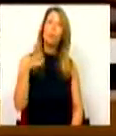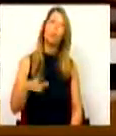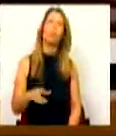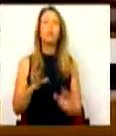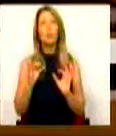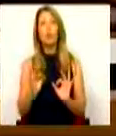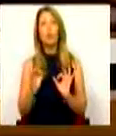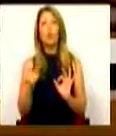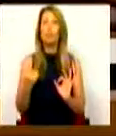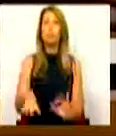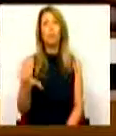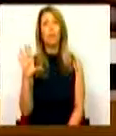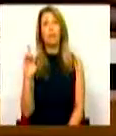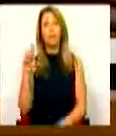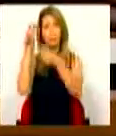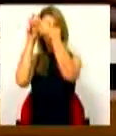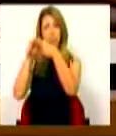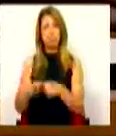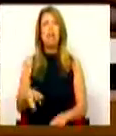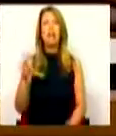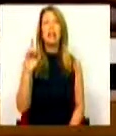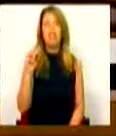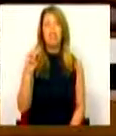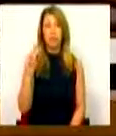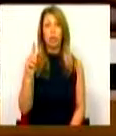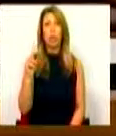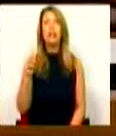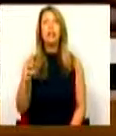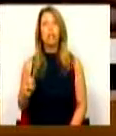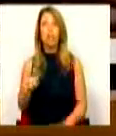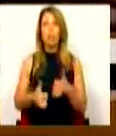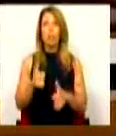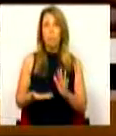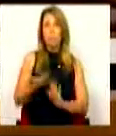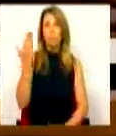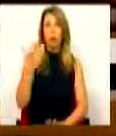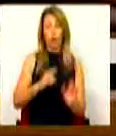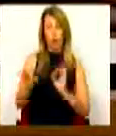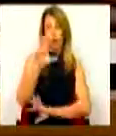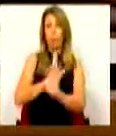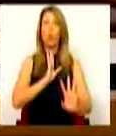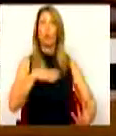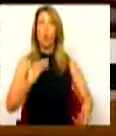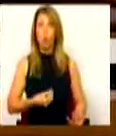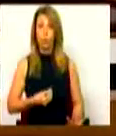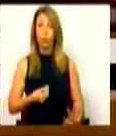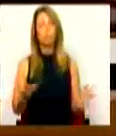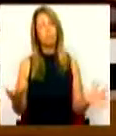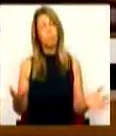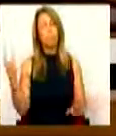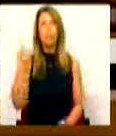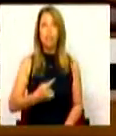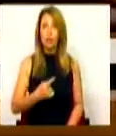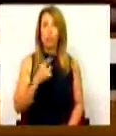a 16ª e a 30ª mais competitiva da Europa e do mundo, respectivamente, exigindo, por isso, enormes